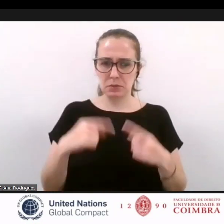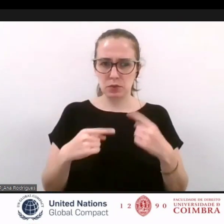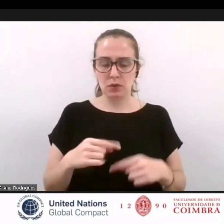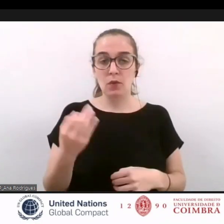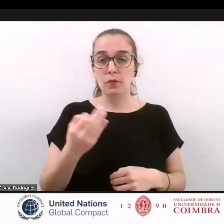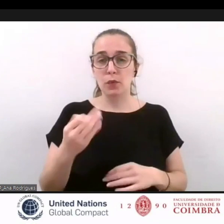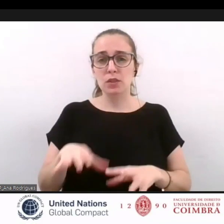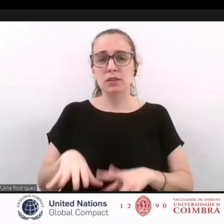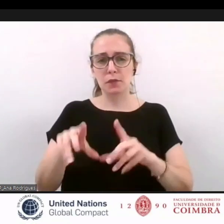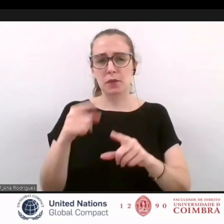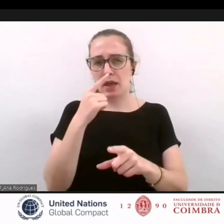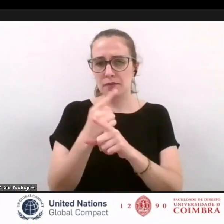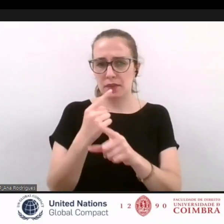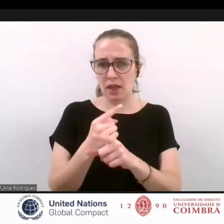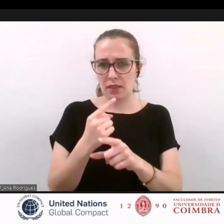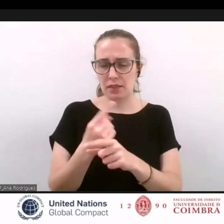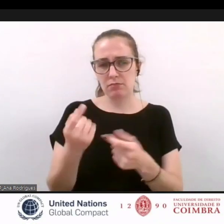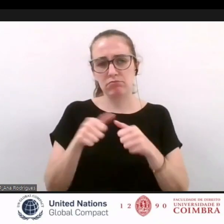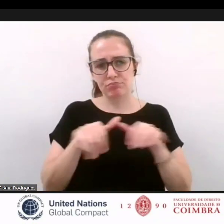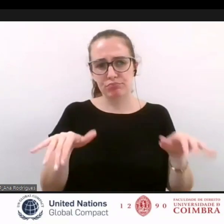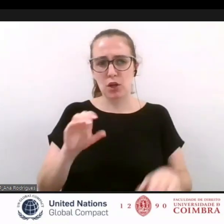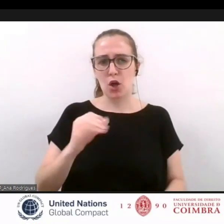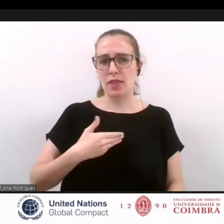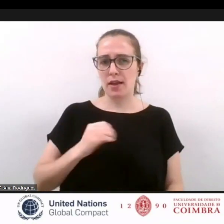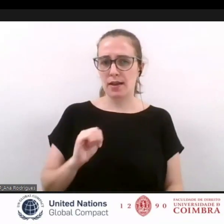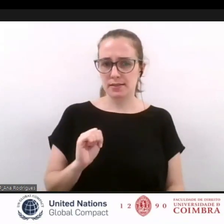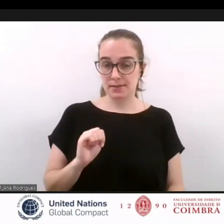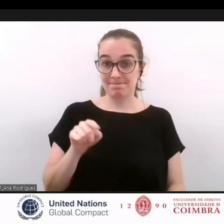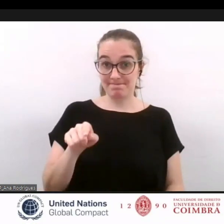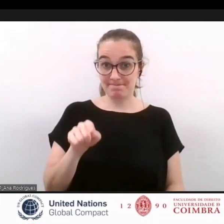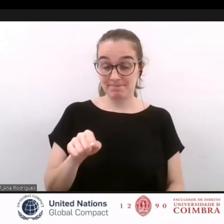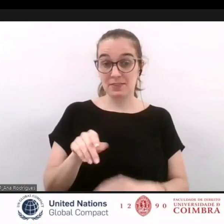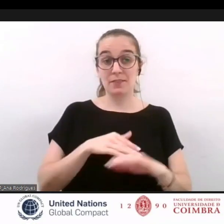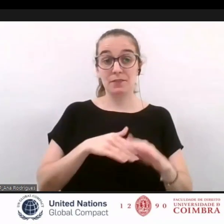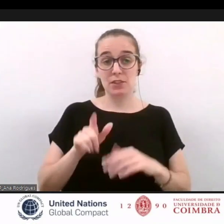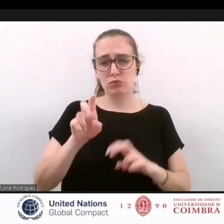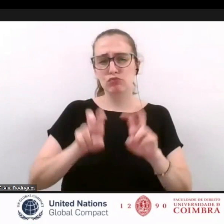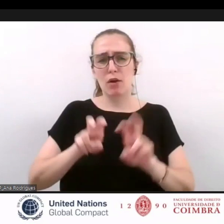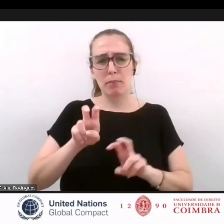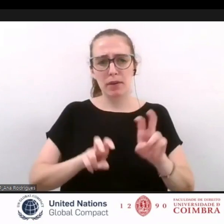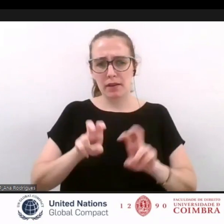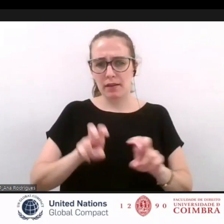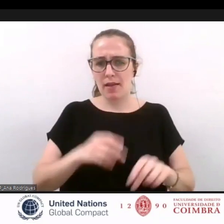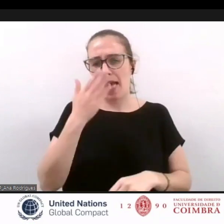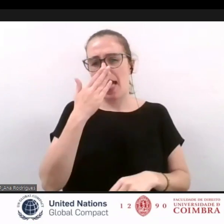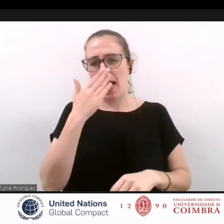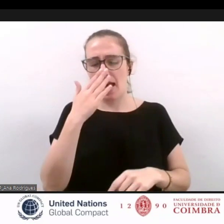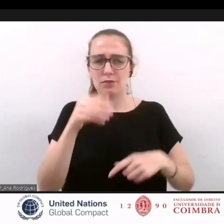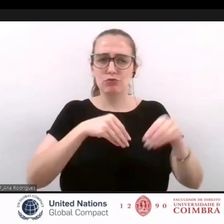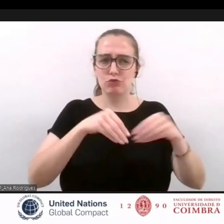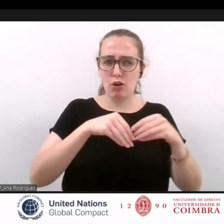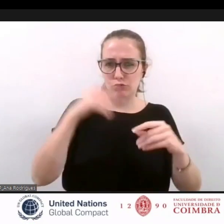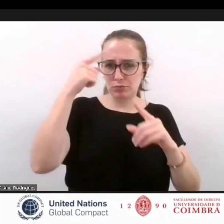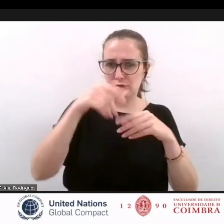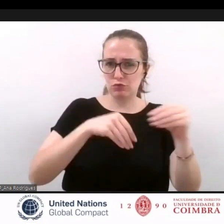desenvolveu uma atividade de disseminação dos ODS e estava a fazer num centro comercial, tinha uma espécie de stand com jogos para